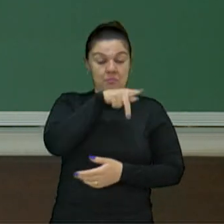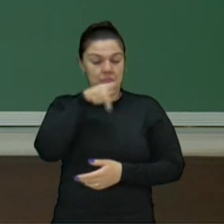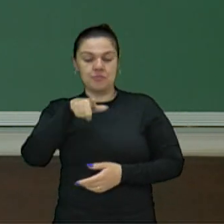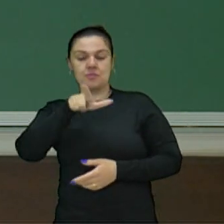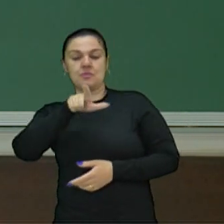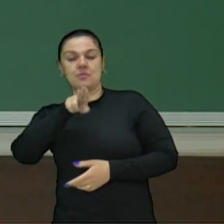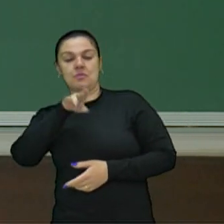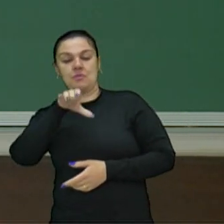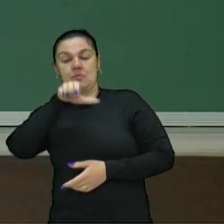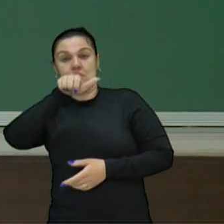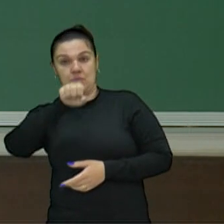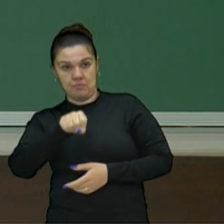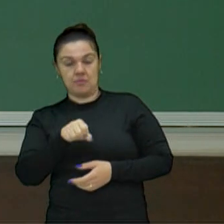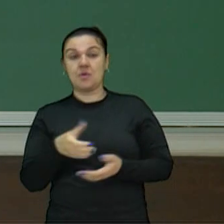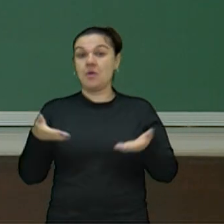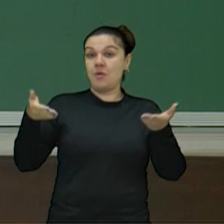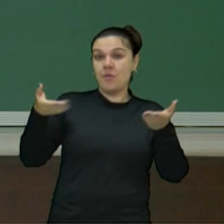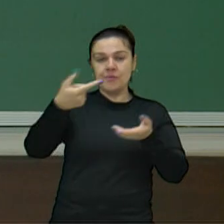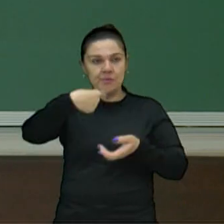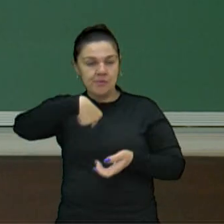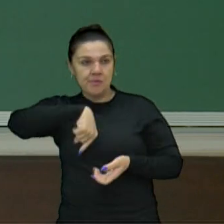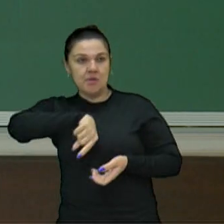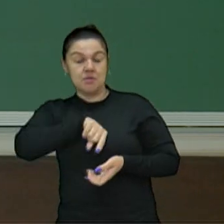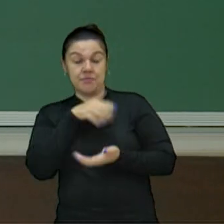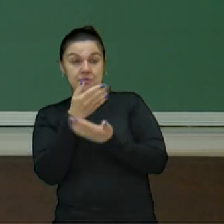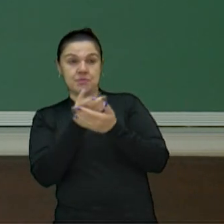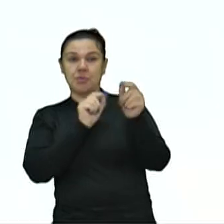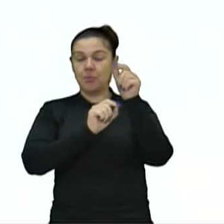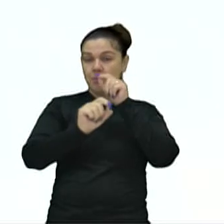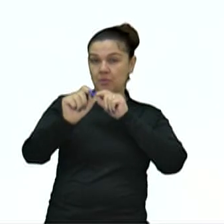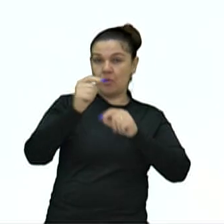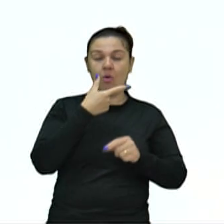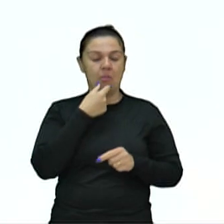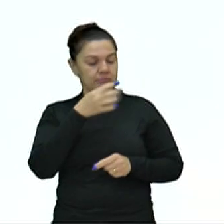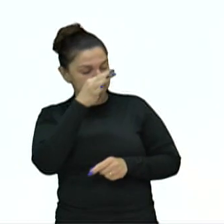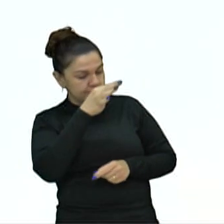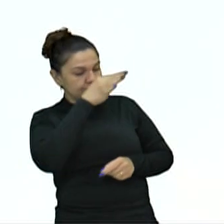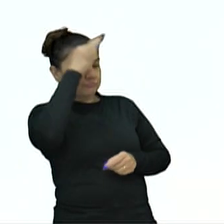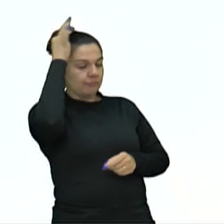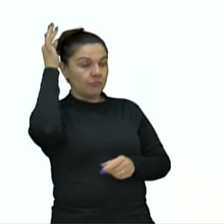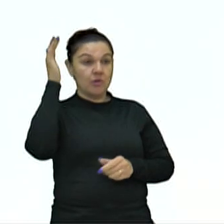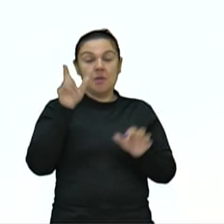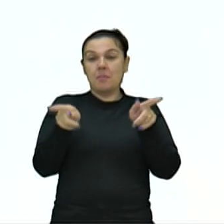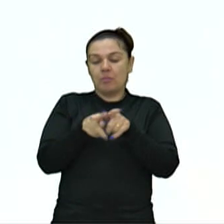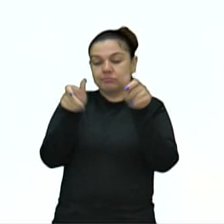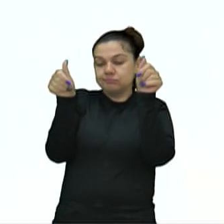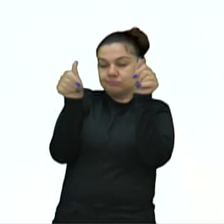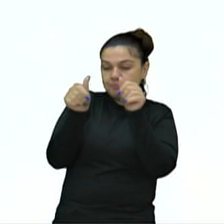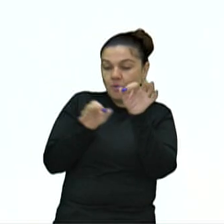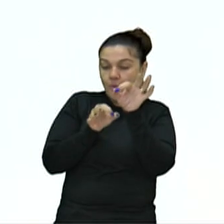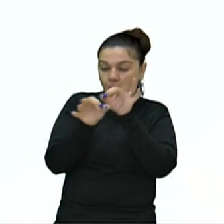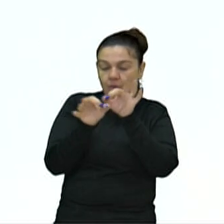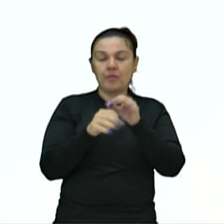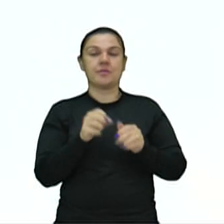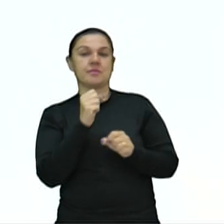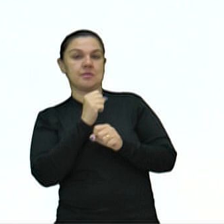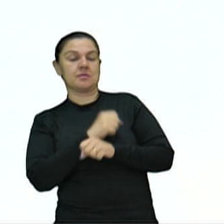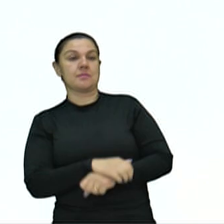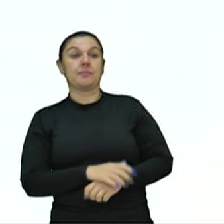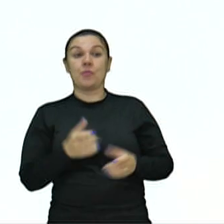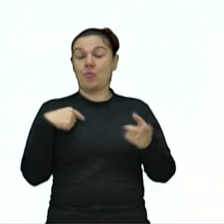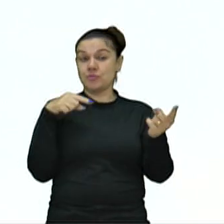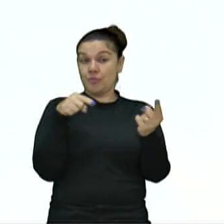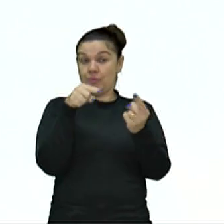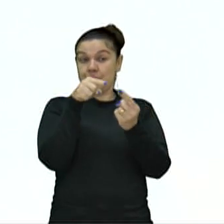Lucas e hoje nós vamos estudar sobre Michel Foucault e o estruturalismo. Os objetivos da nossa aula